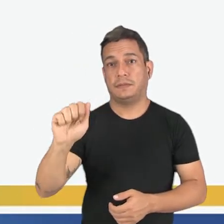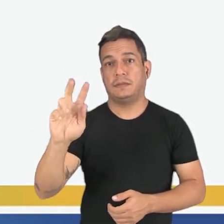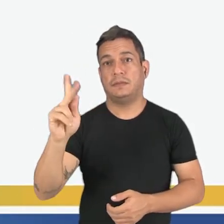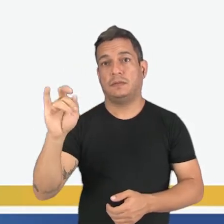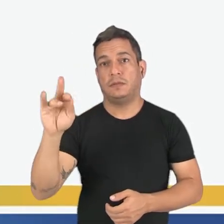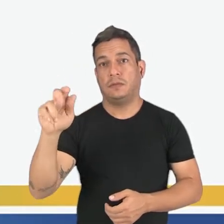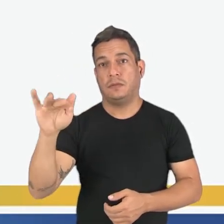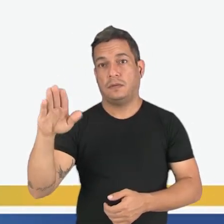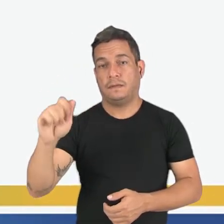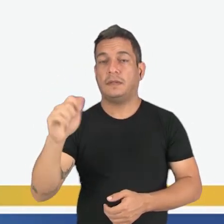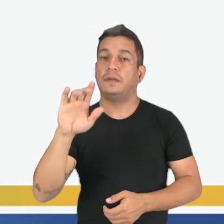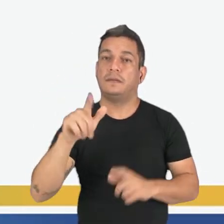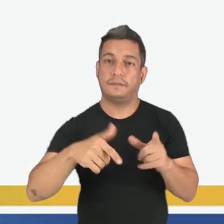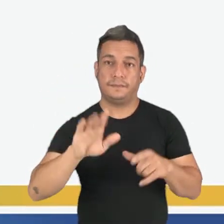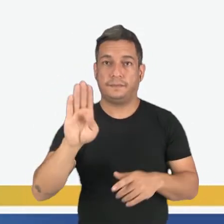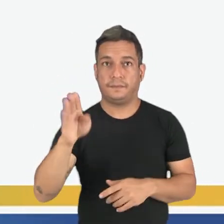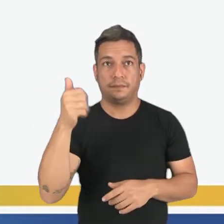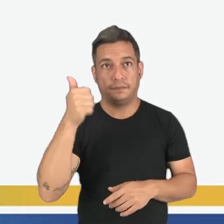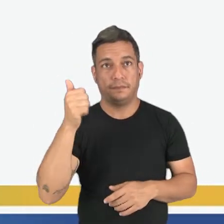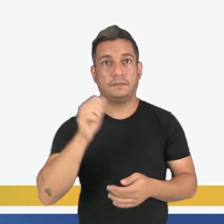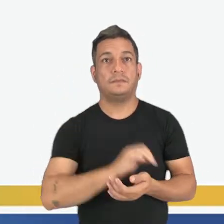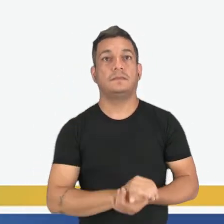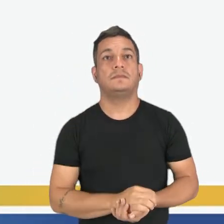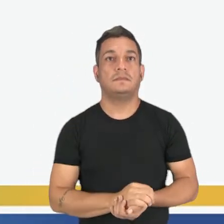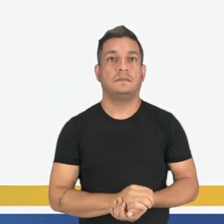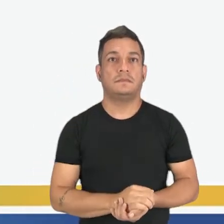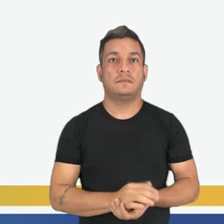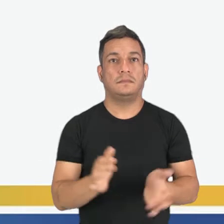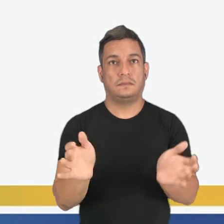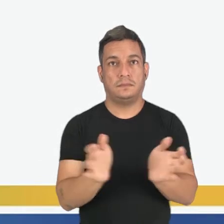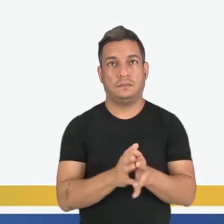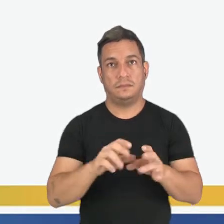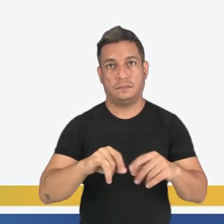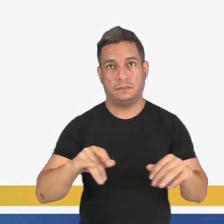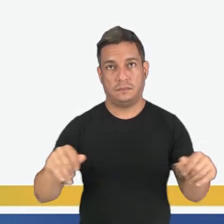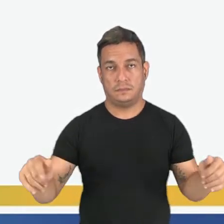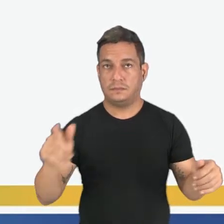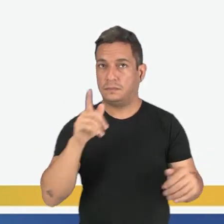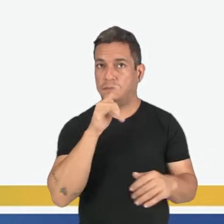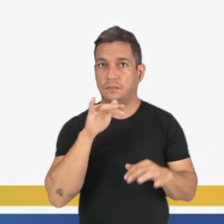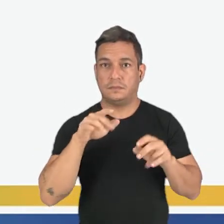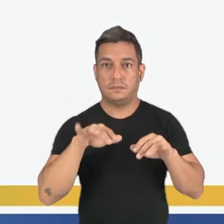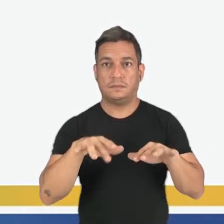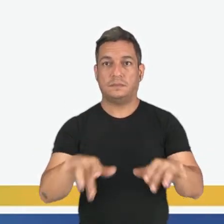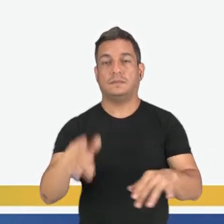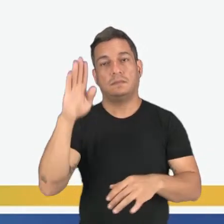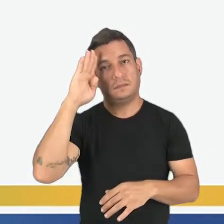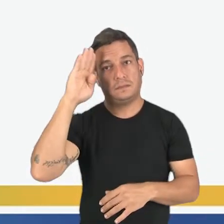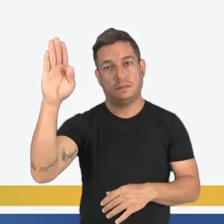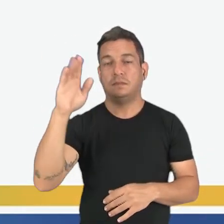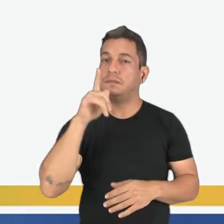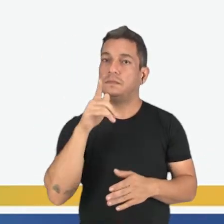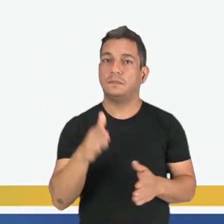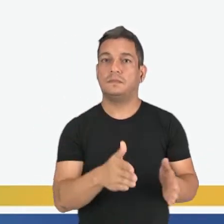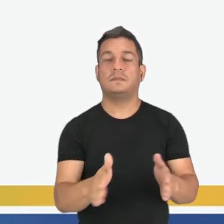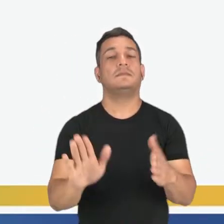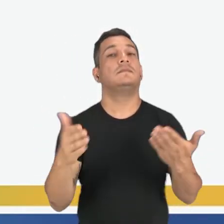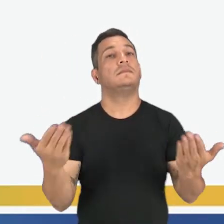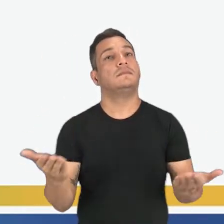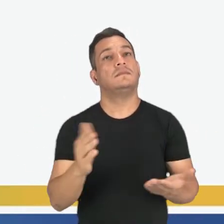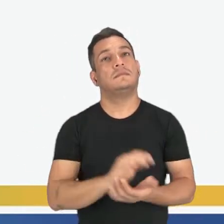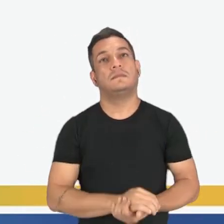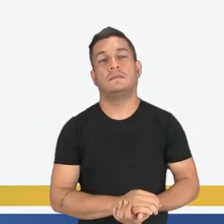letra B. Então, nossa primeira informação. Conjunto de terras banhadas por um rio principal. Qual